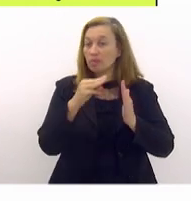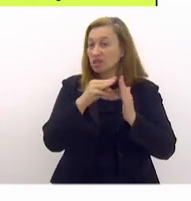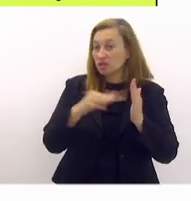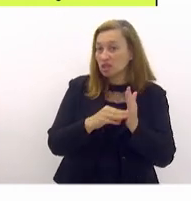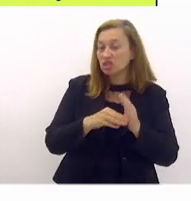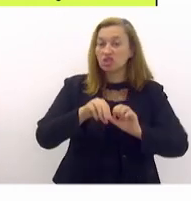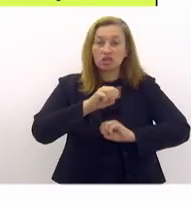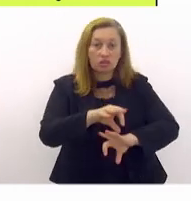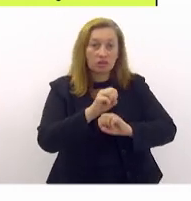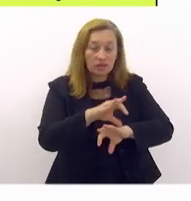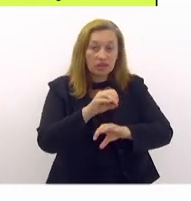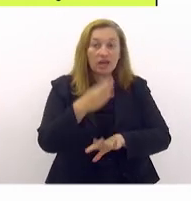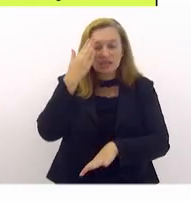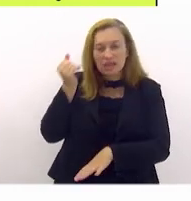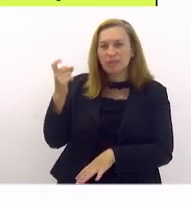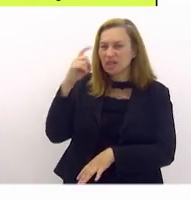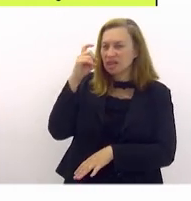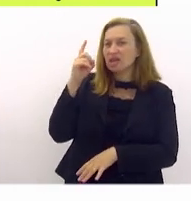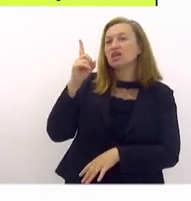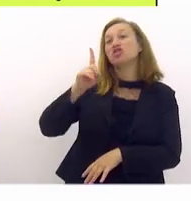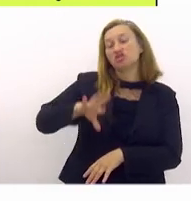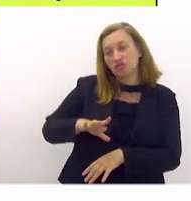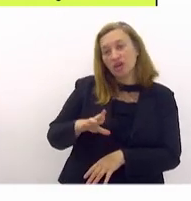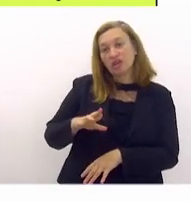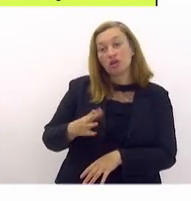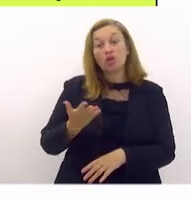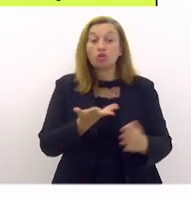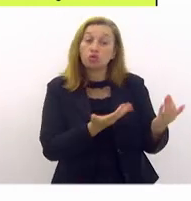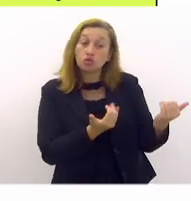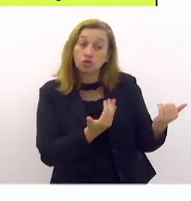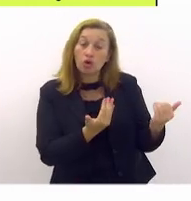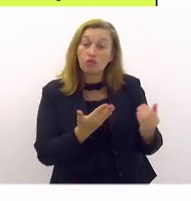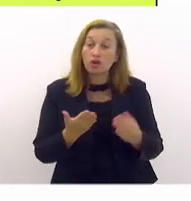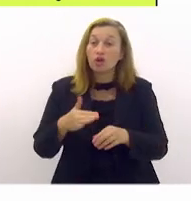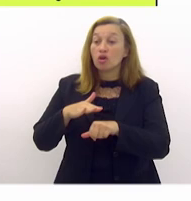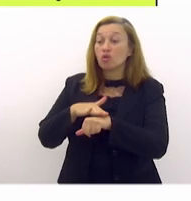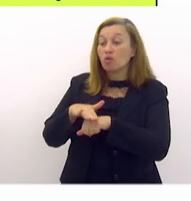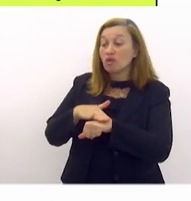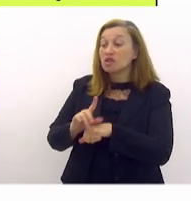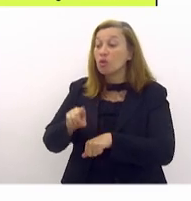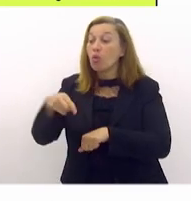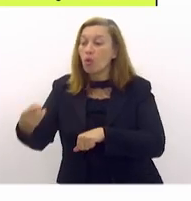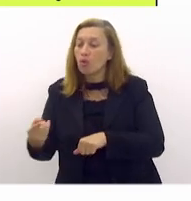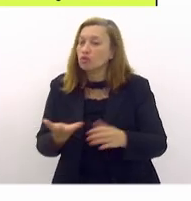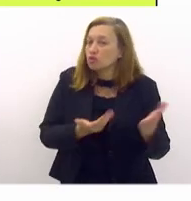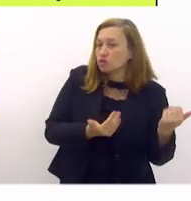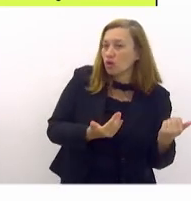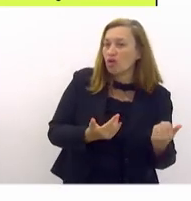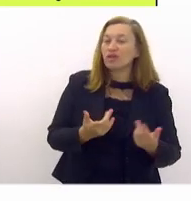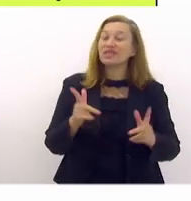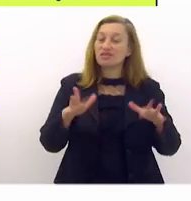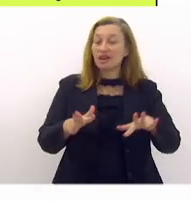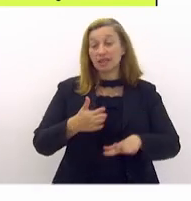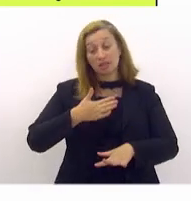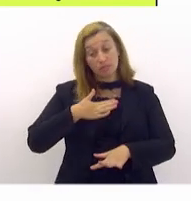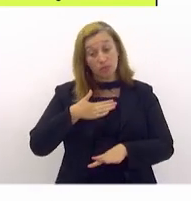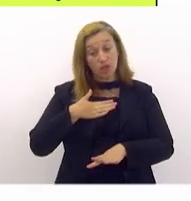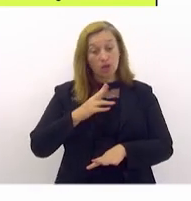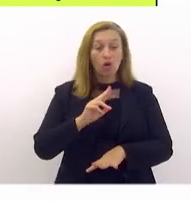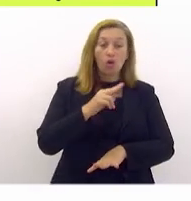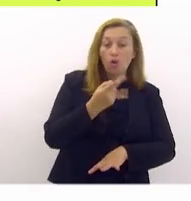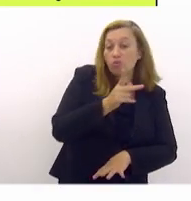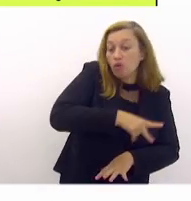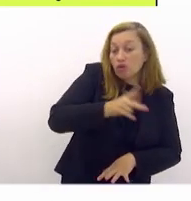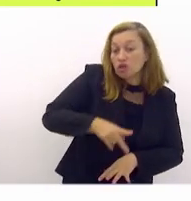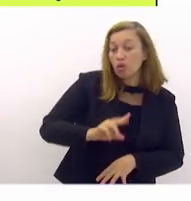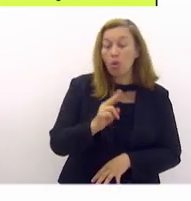gente sabe que é muito diferente quando um jovem conversa com outro jovem do que quando eu, Juliana, ou um delegado, ou um promotor vai até a escola